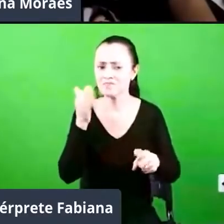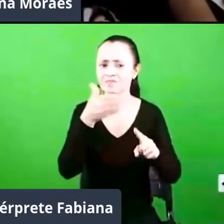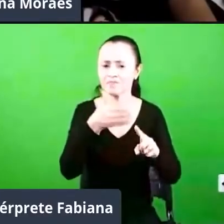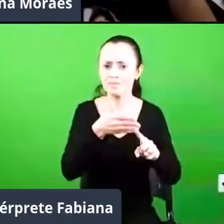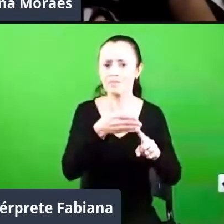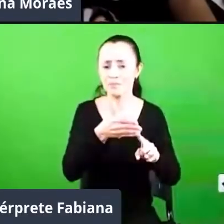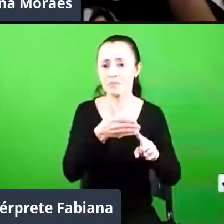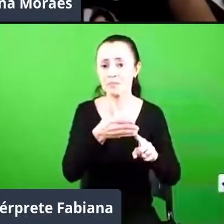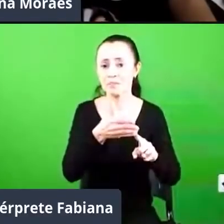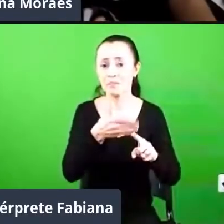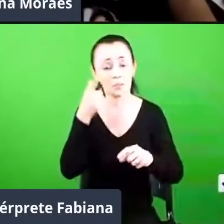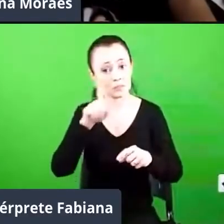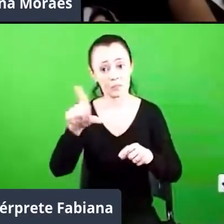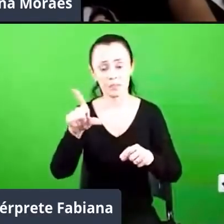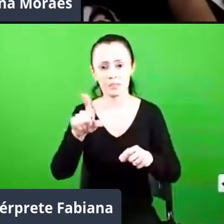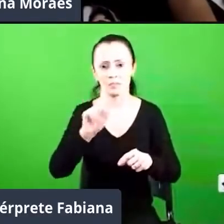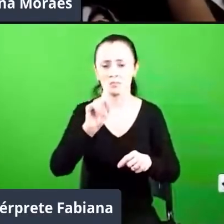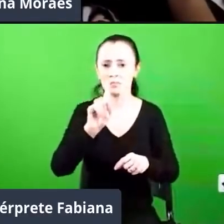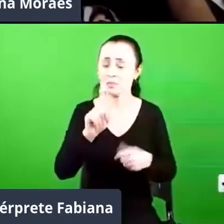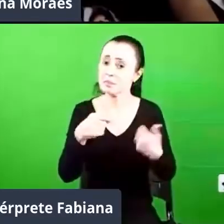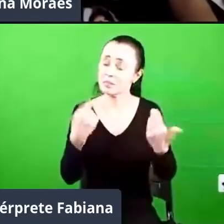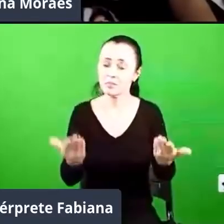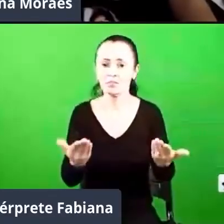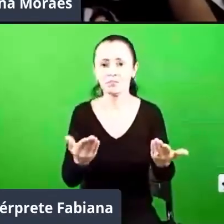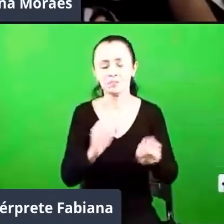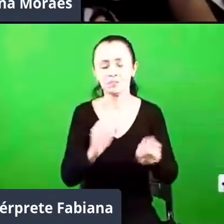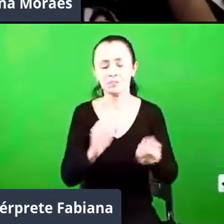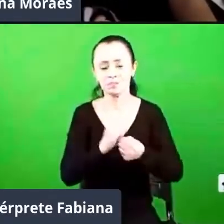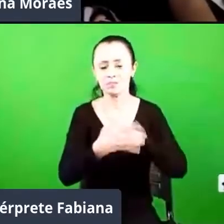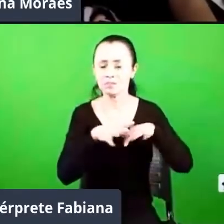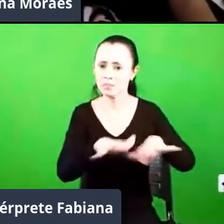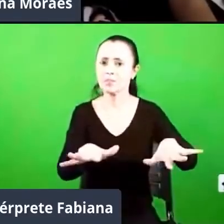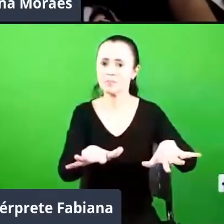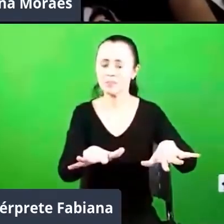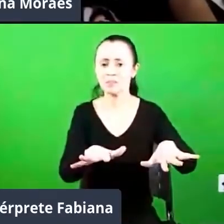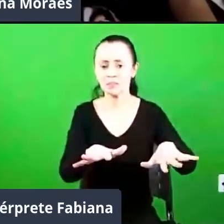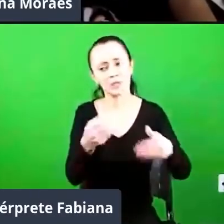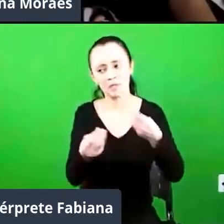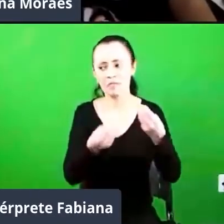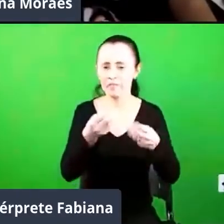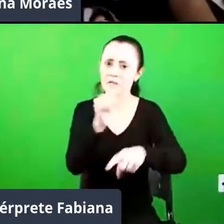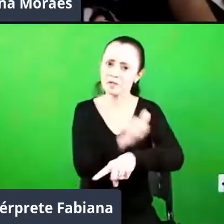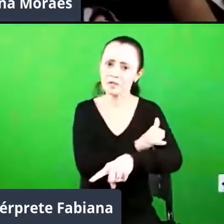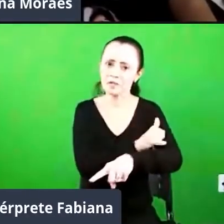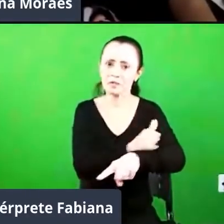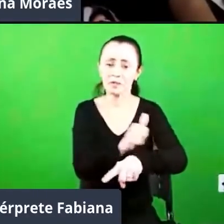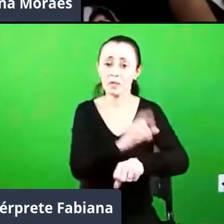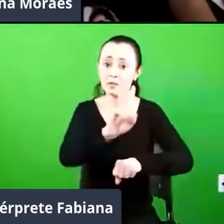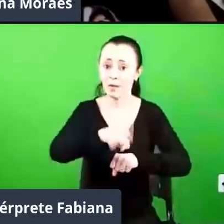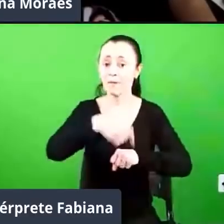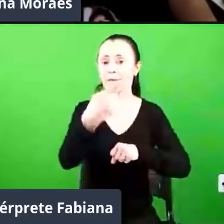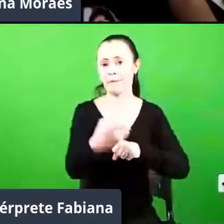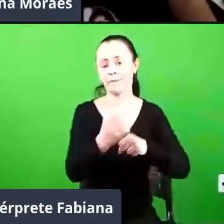que o pós-pandemia, ele seria uma alternativa, né? Construir estratégias pós-pandemia. Nós